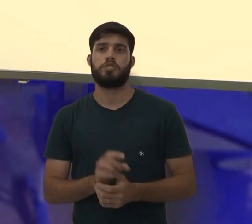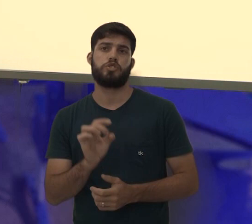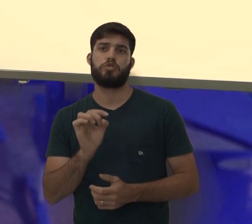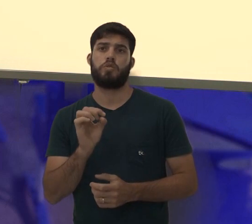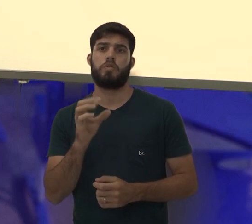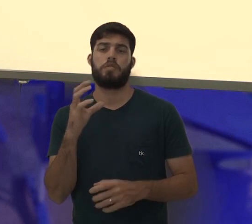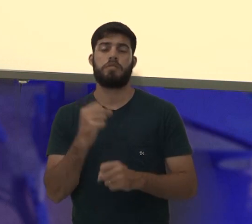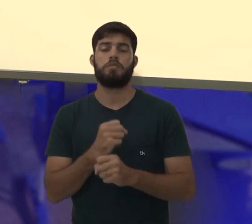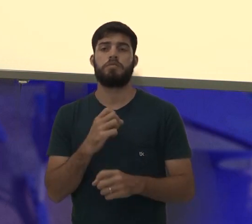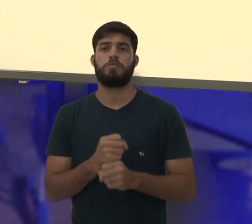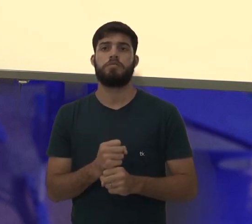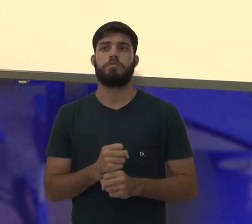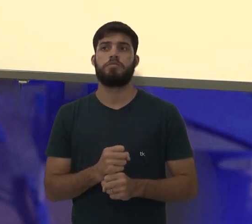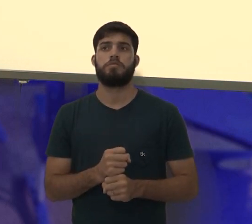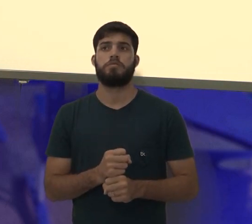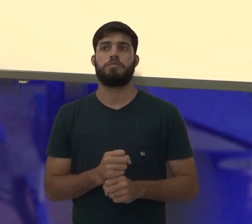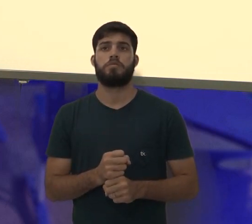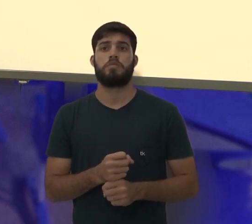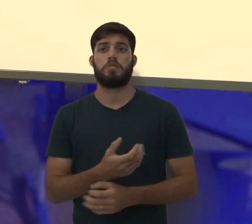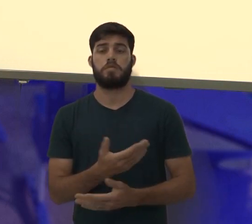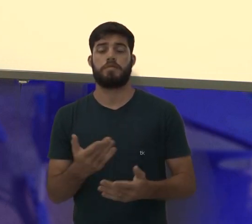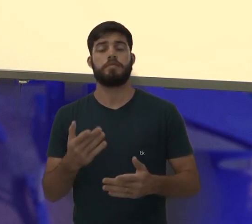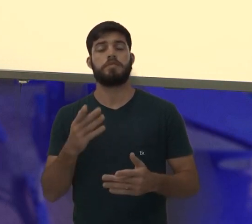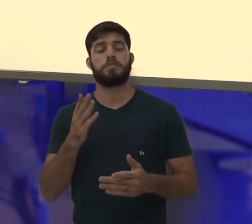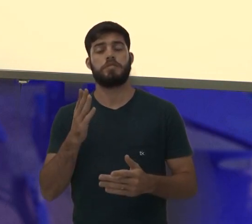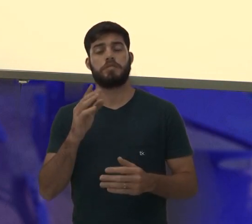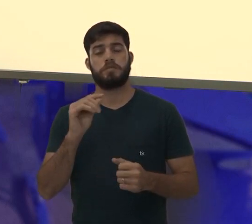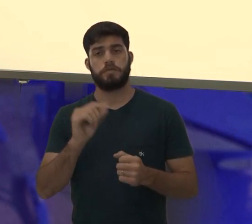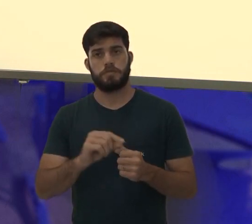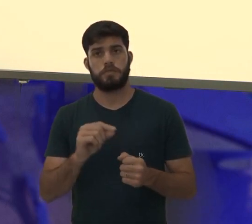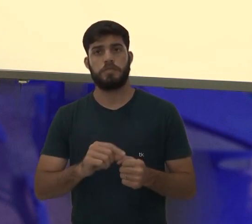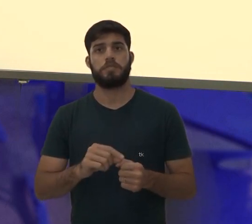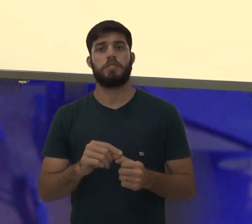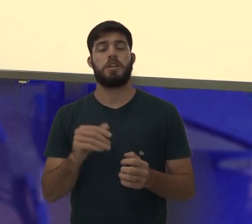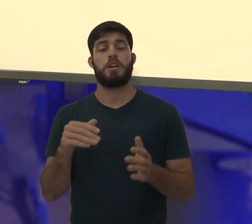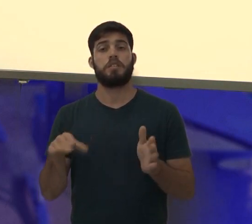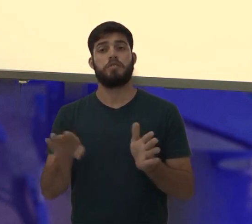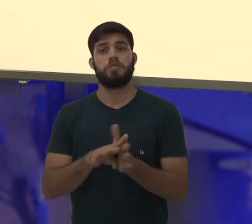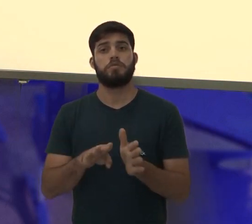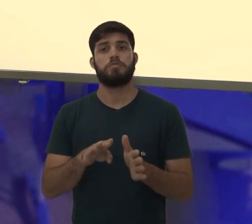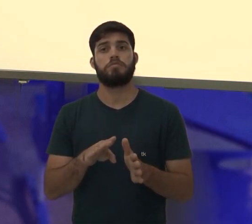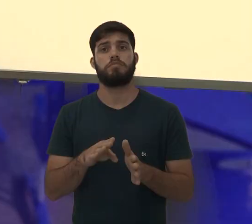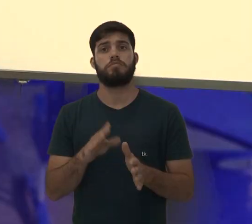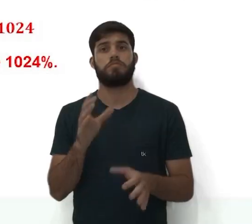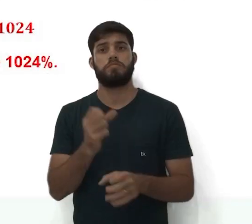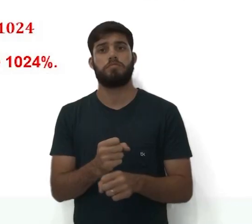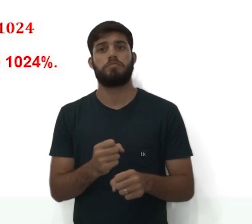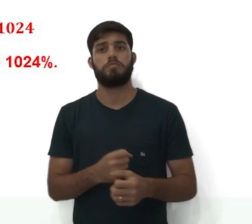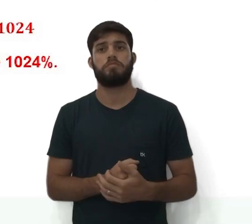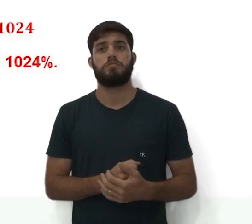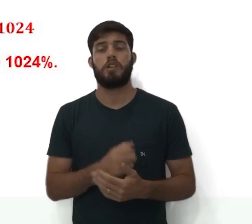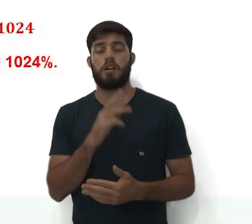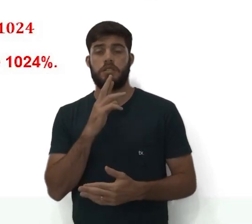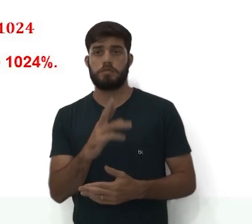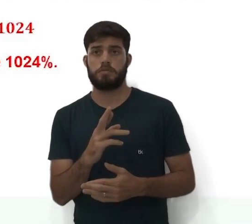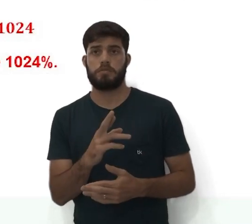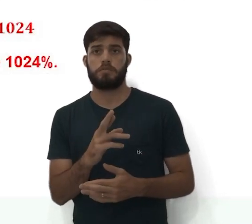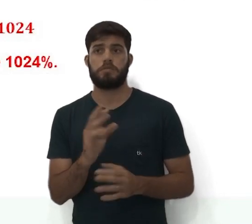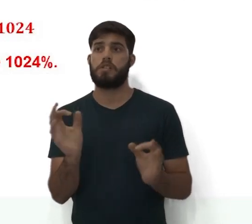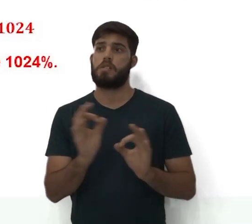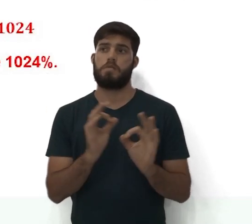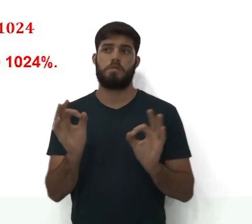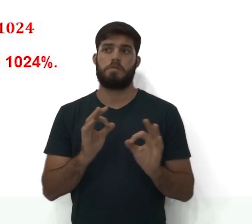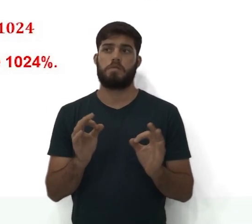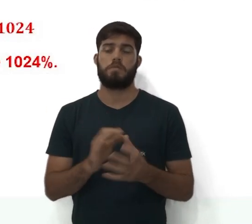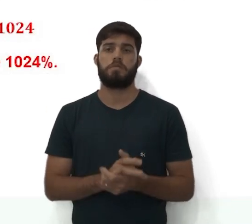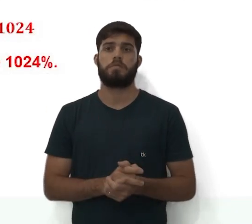que vocês vão fazer, que vocês fizeram, para chegar ao resultado. Então, a resposta seria